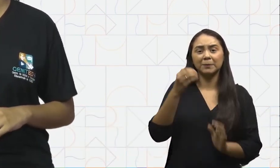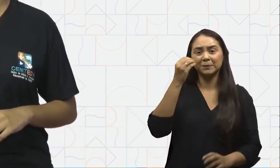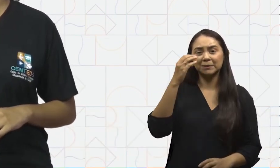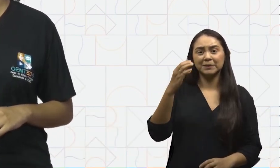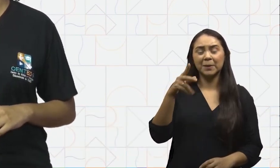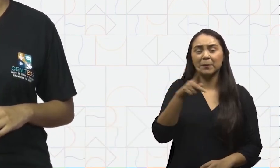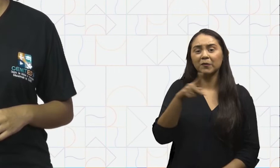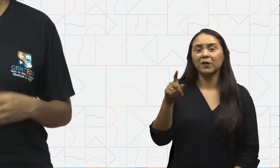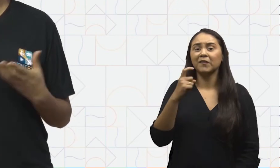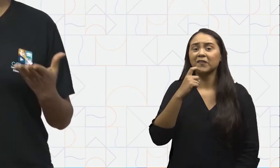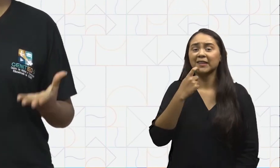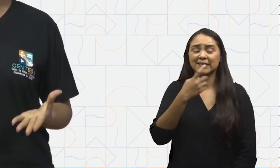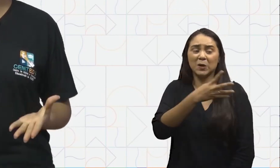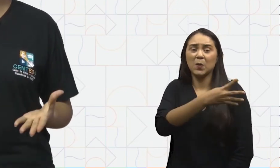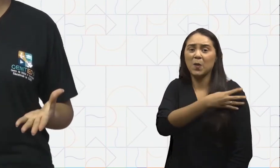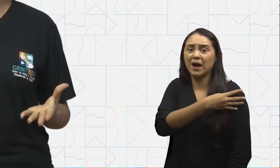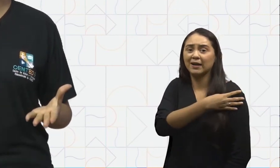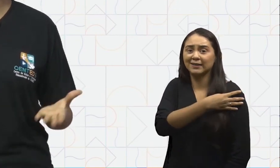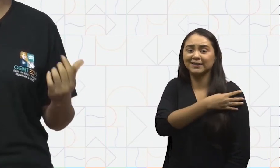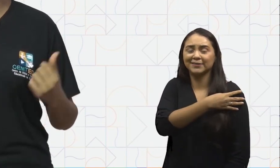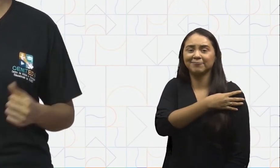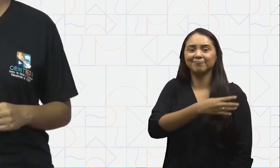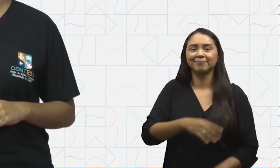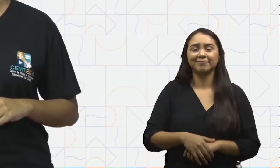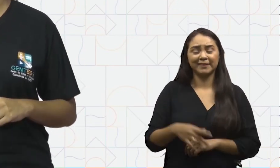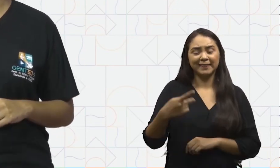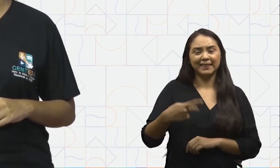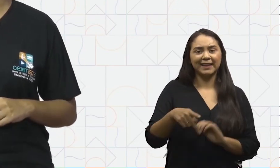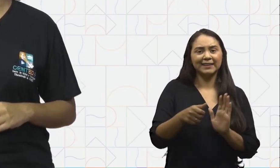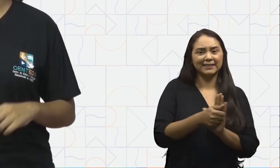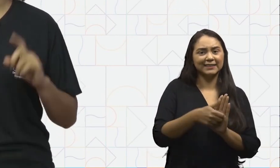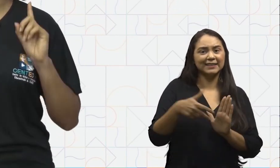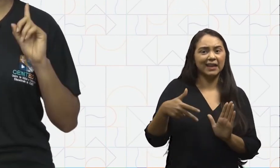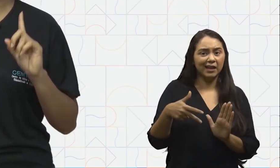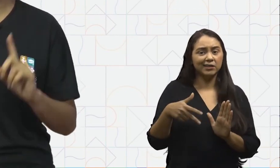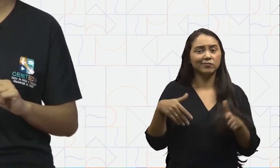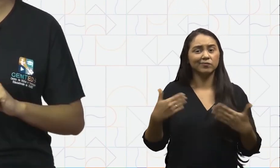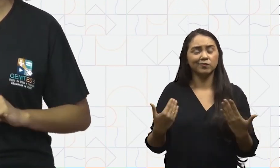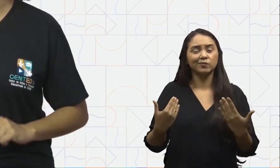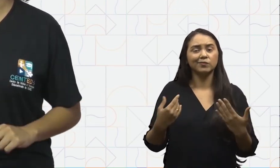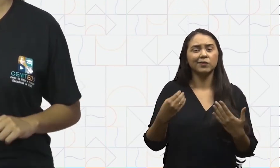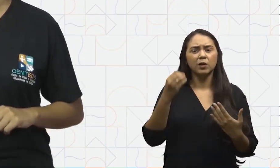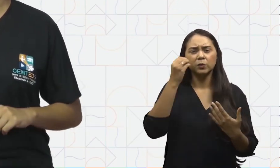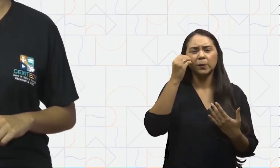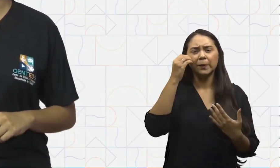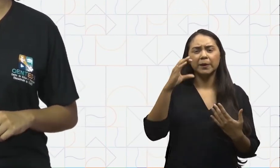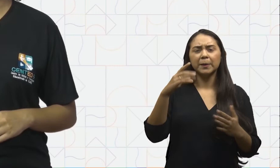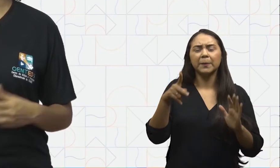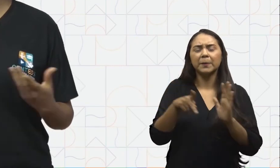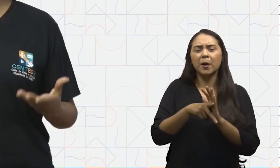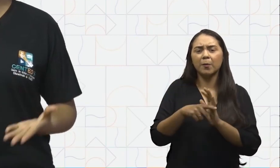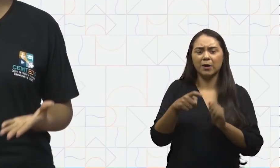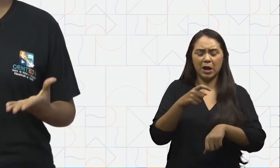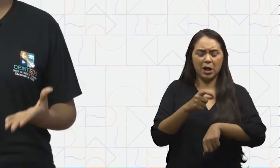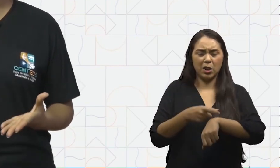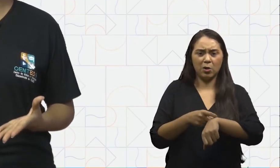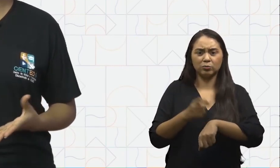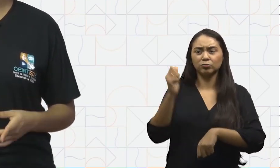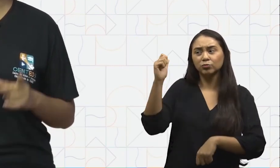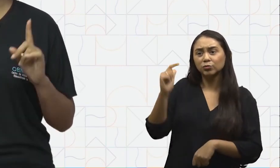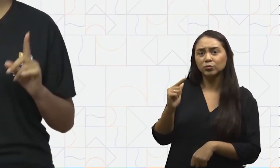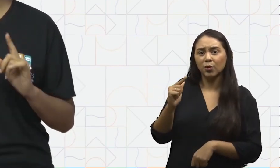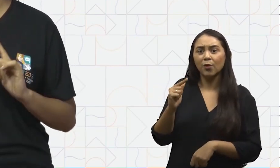pela professora Vanessa, a professora de ciências aqui do Centedes, o experimento do relógio de sol. Fizemos